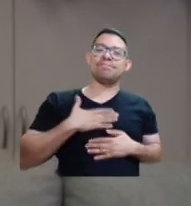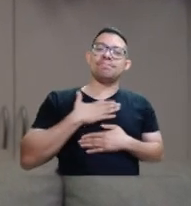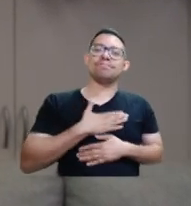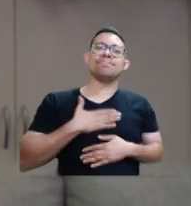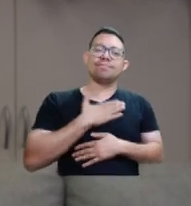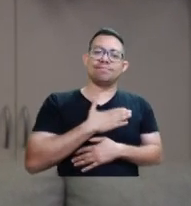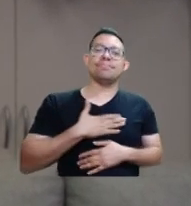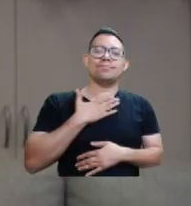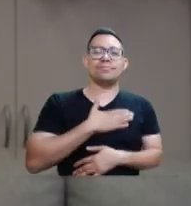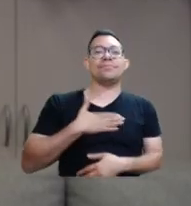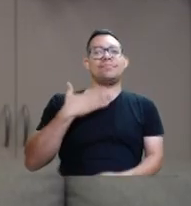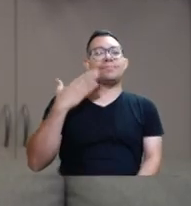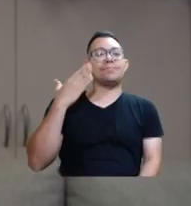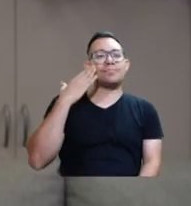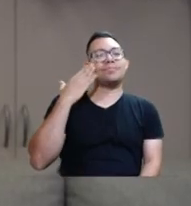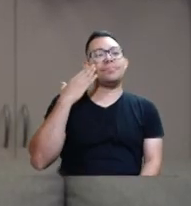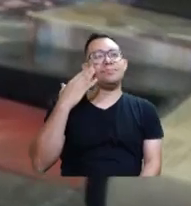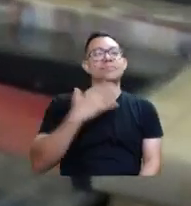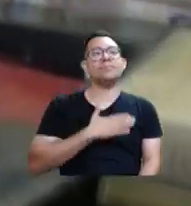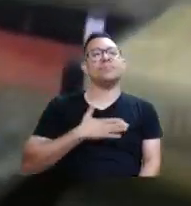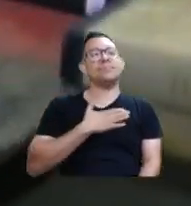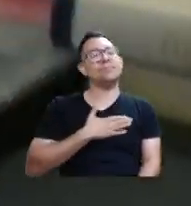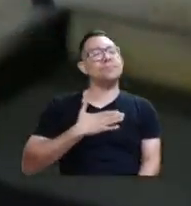também ficar, né,